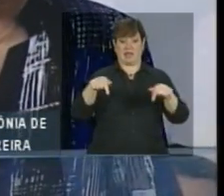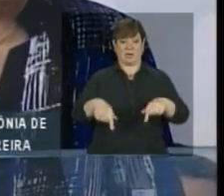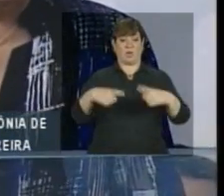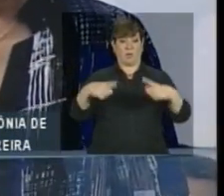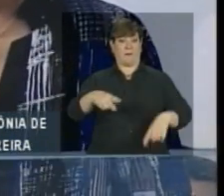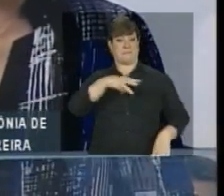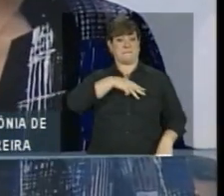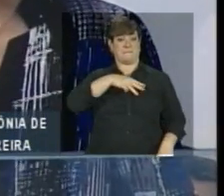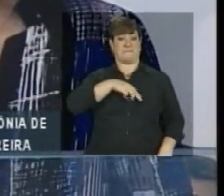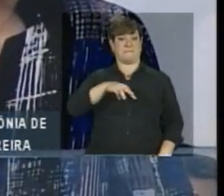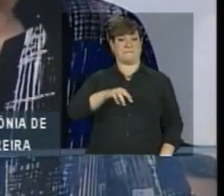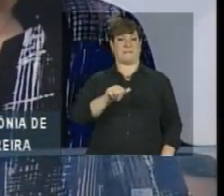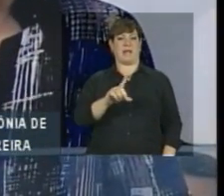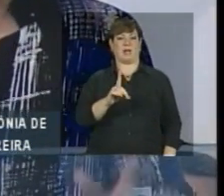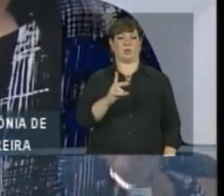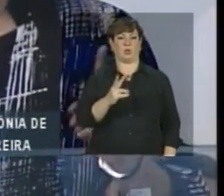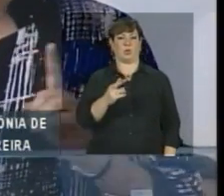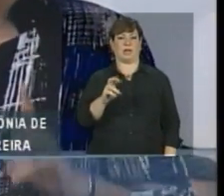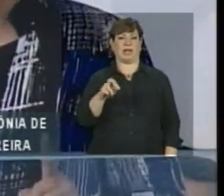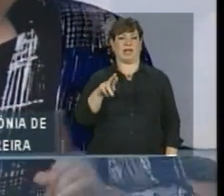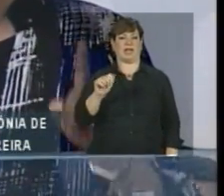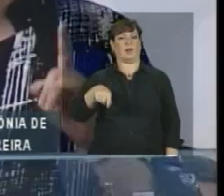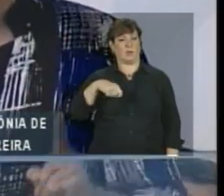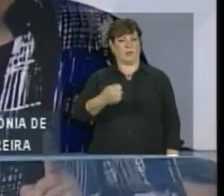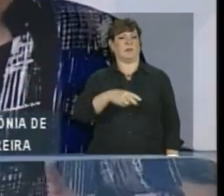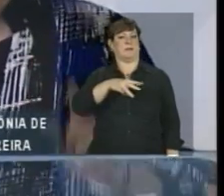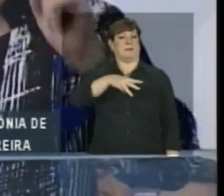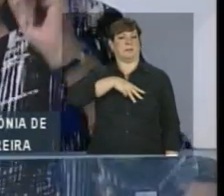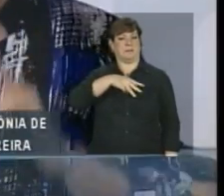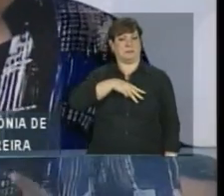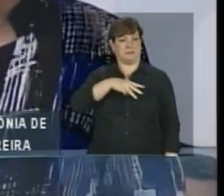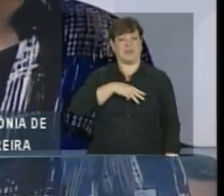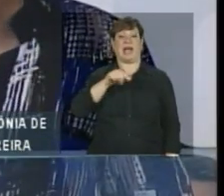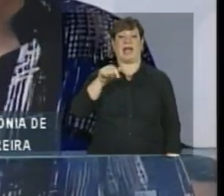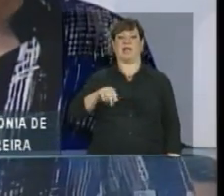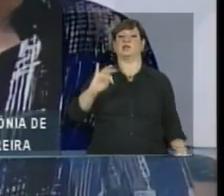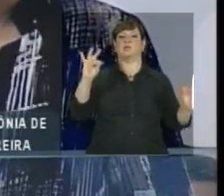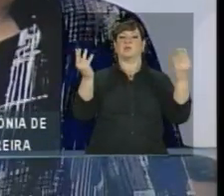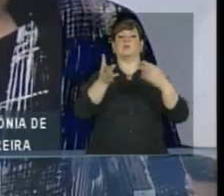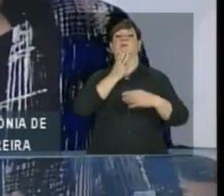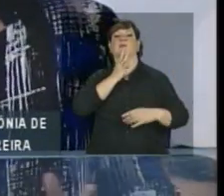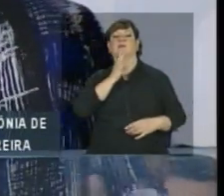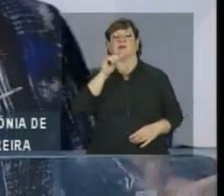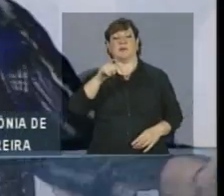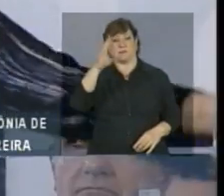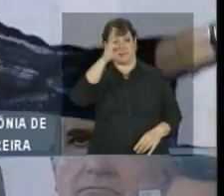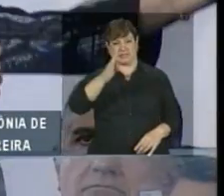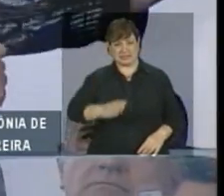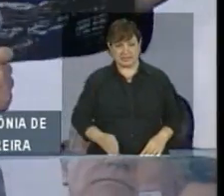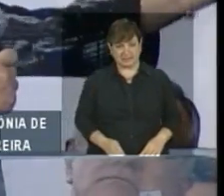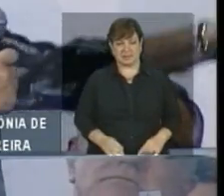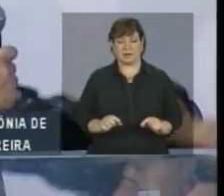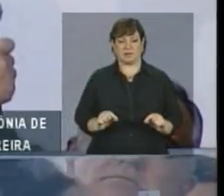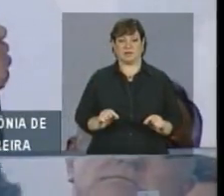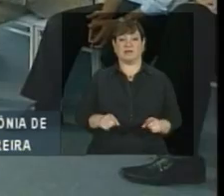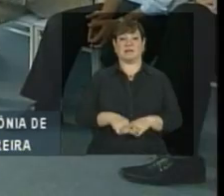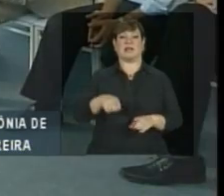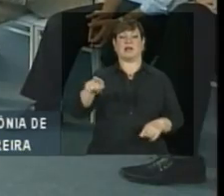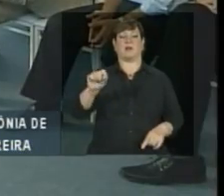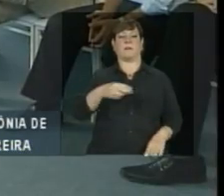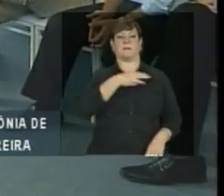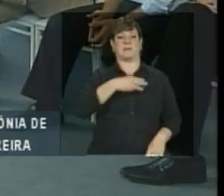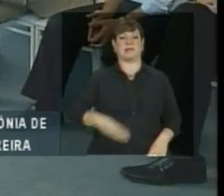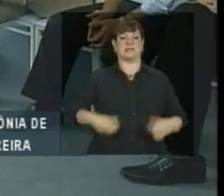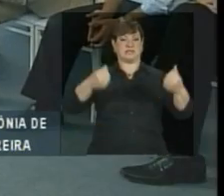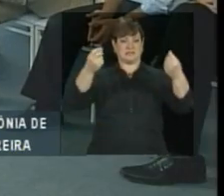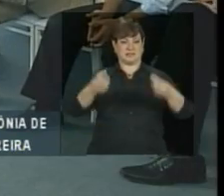Madureira, nessa Madureira que todo mundo no Brasil sabe reconhecer e que até o nosso ministro cantou